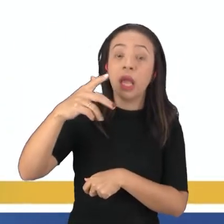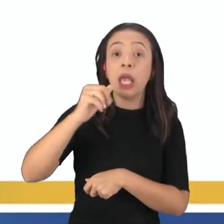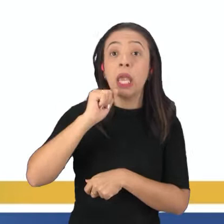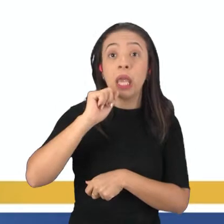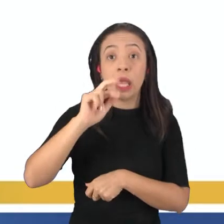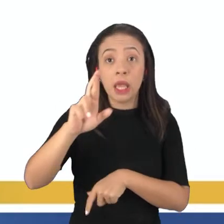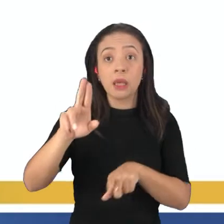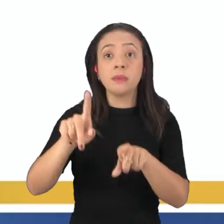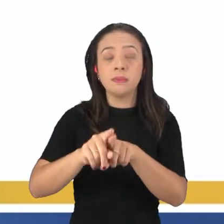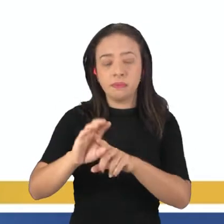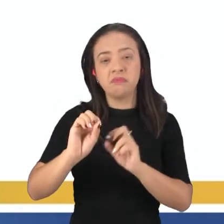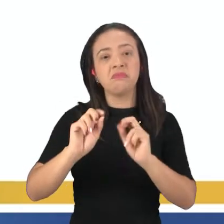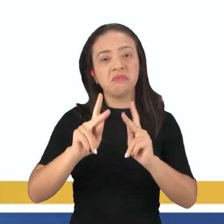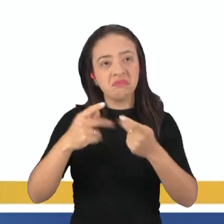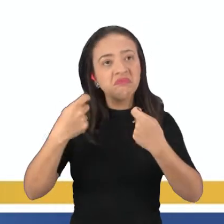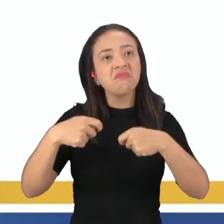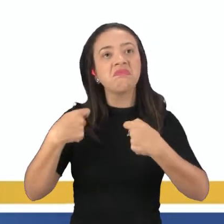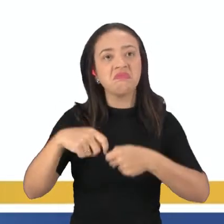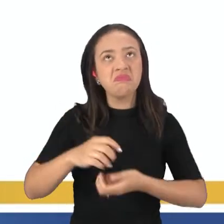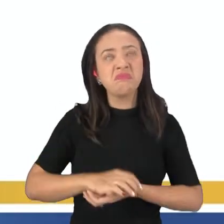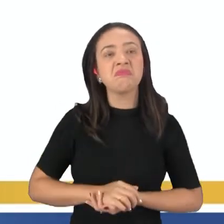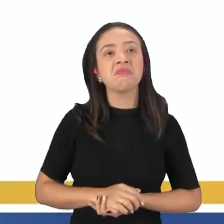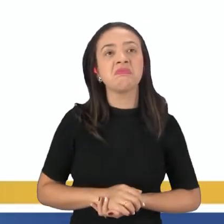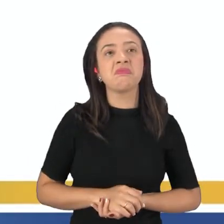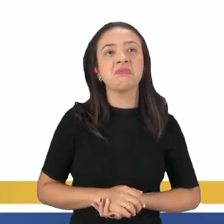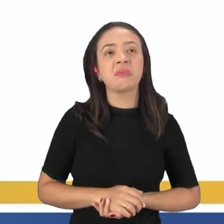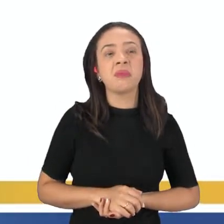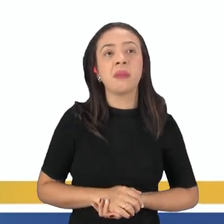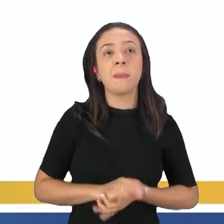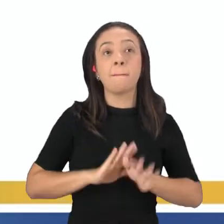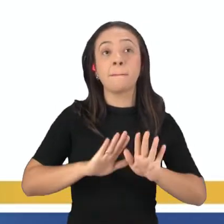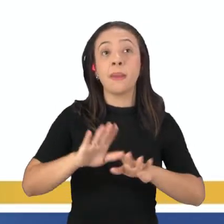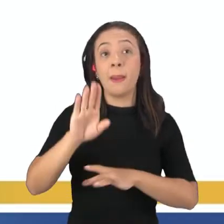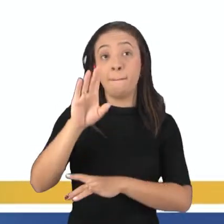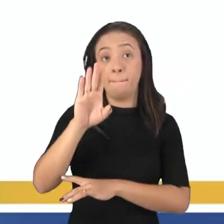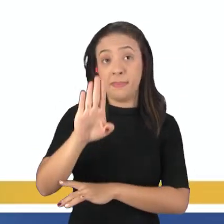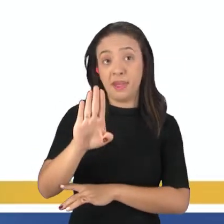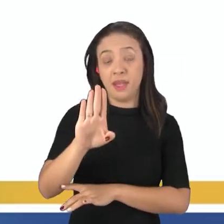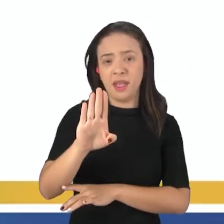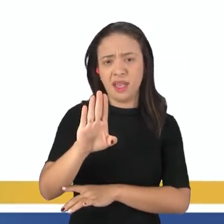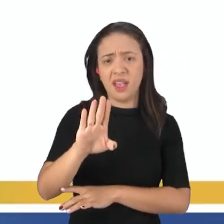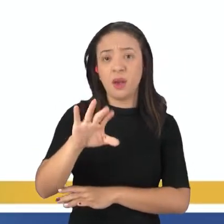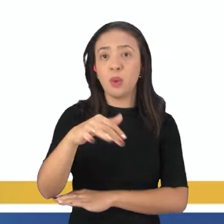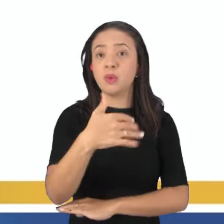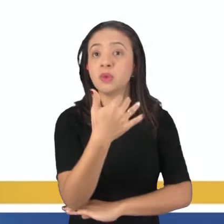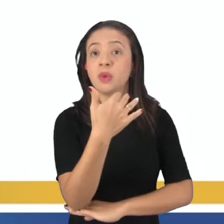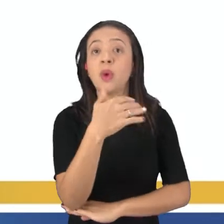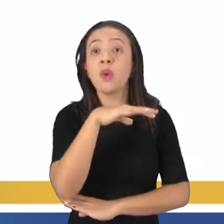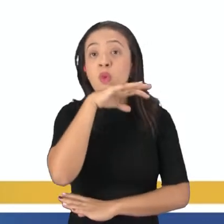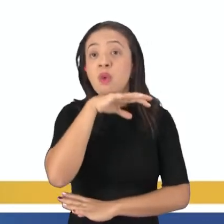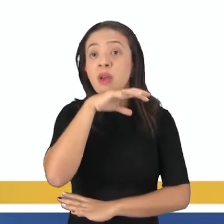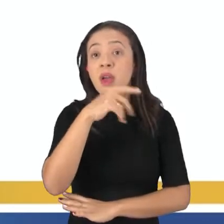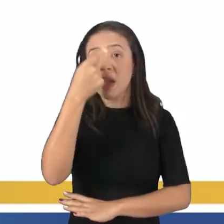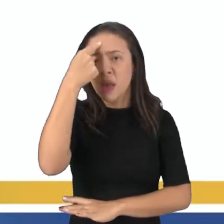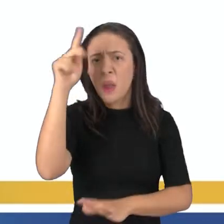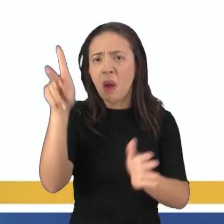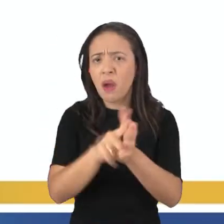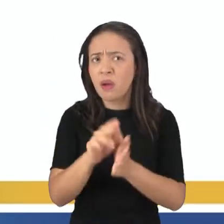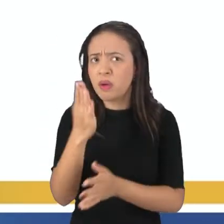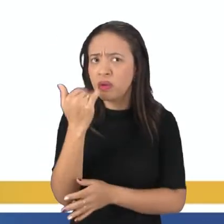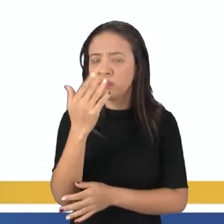e ar para sobreviver. Ok, eles realmente precisam. Mas a letra B, ó, os animais fazem sua própria comida.